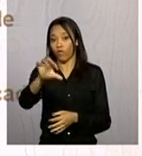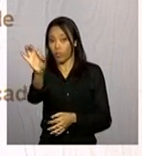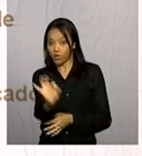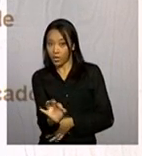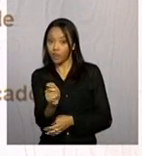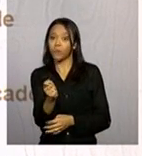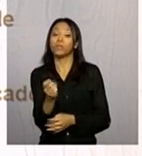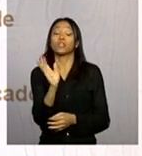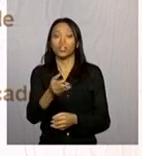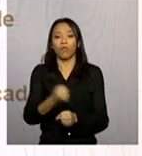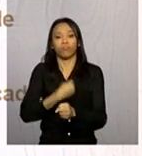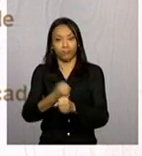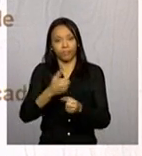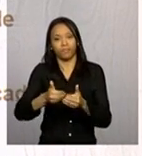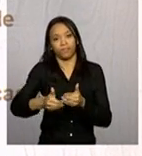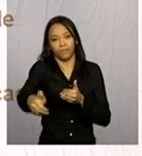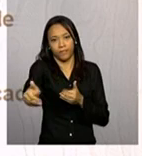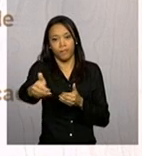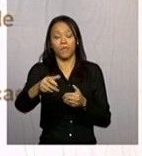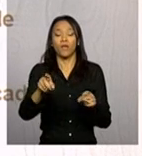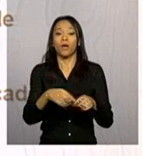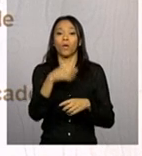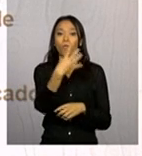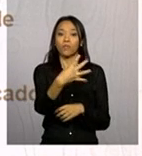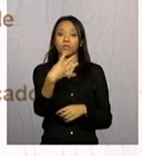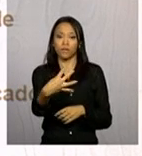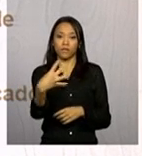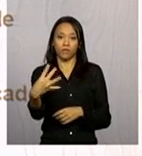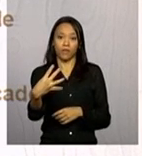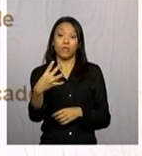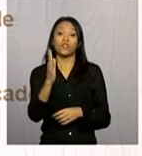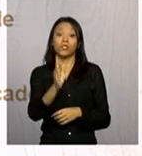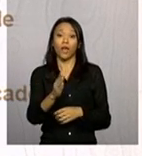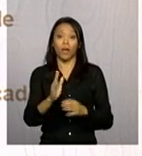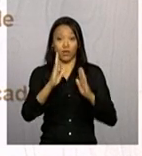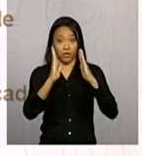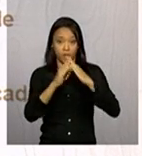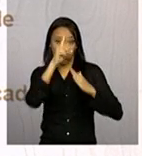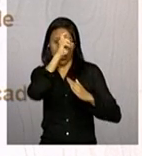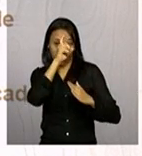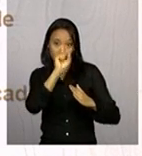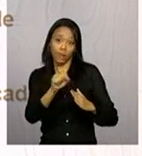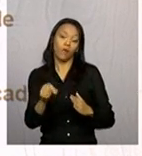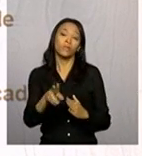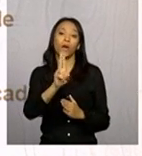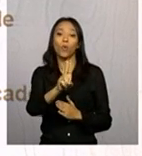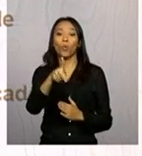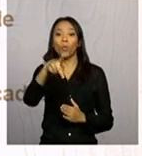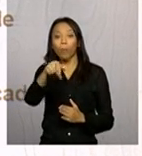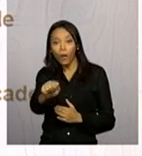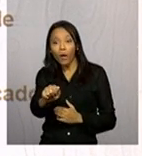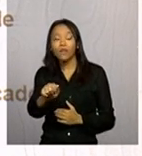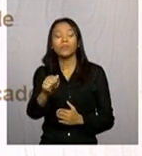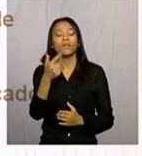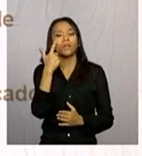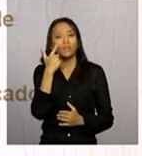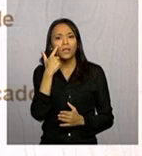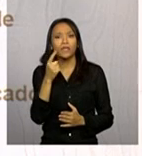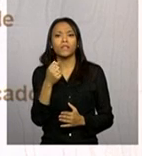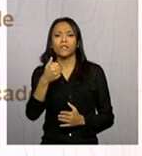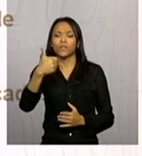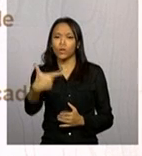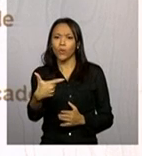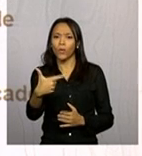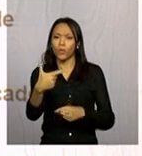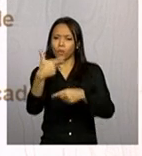ou concluídas, 484 unidades de pronto atendimento, 24 horas da saúde, com 2/3